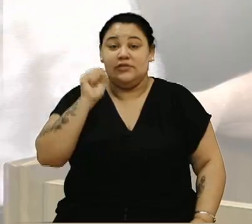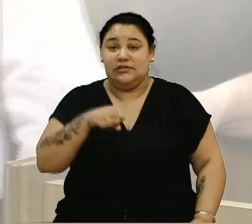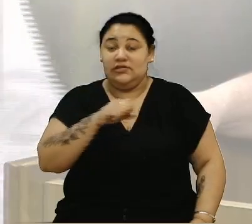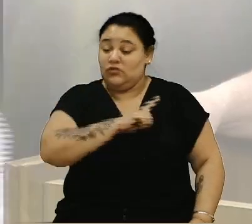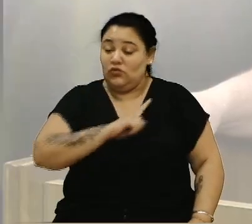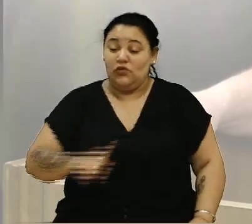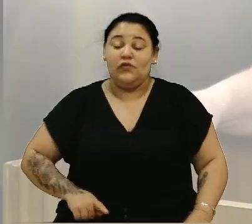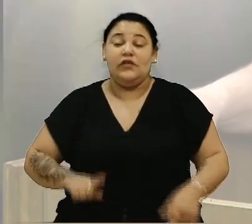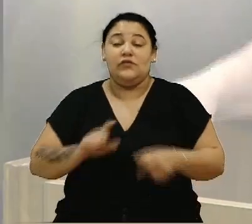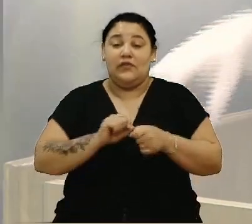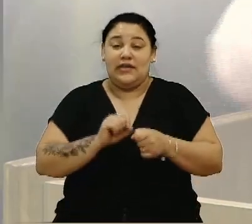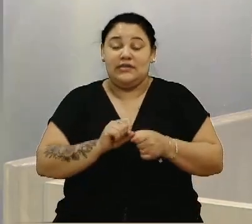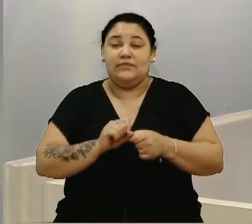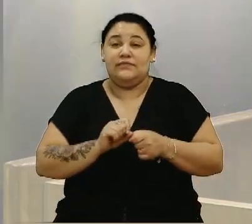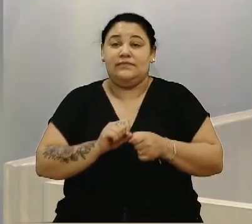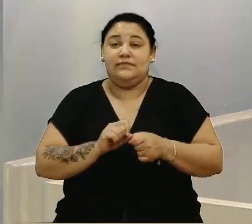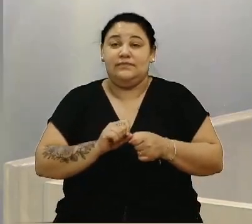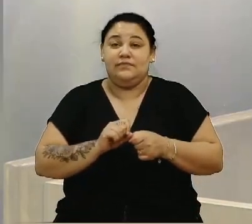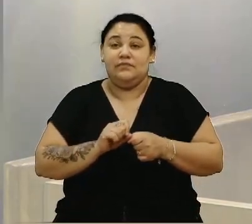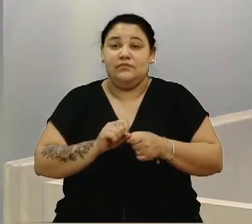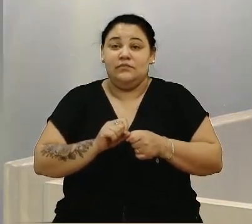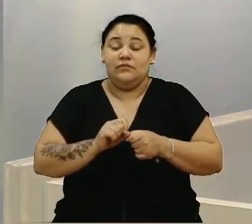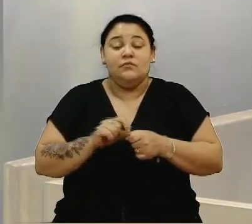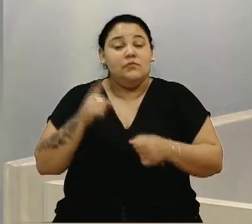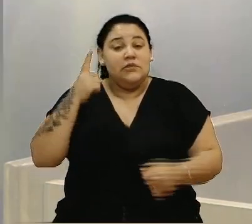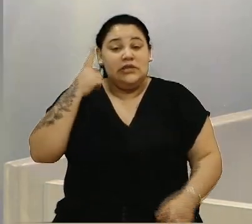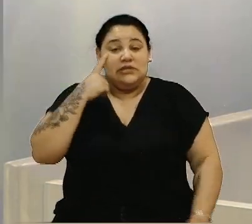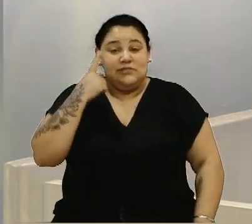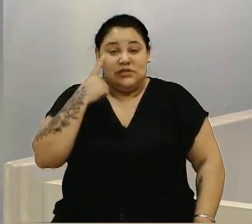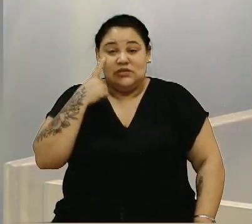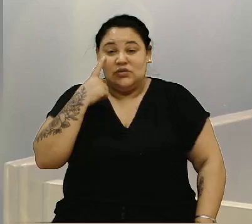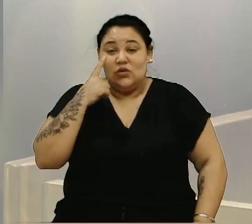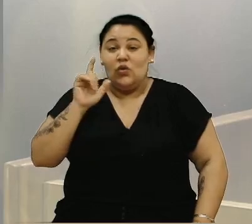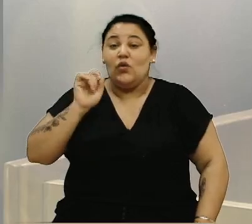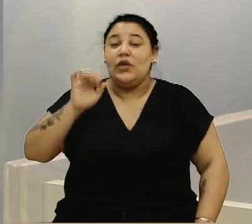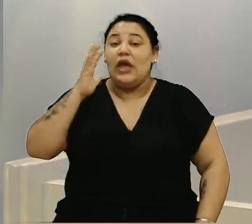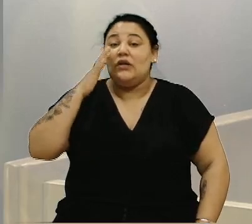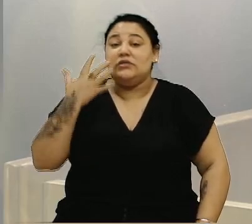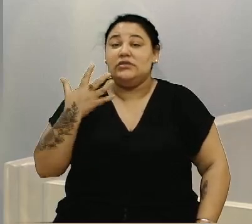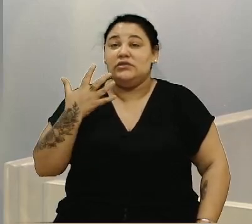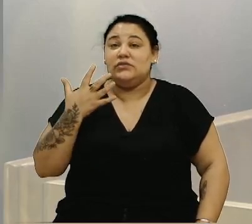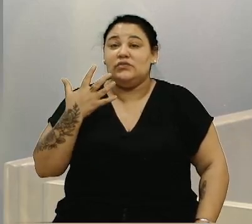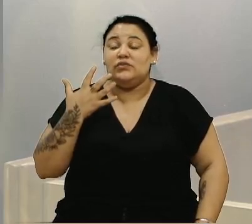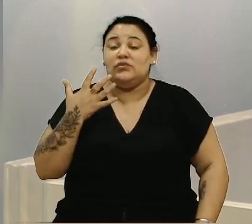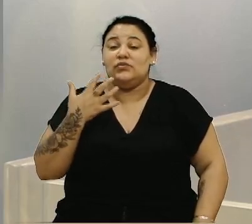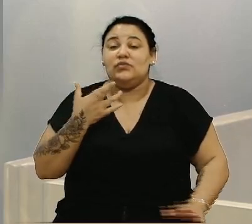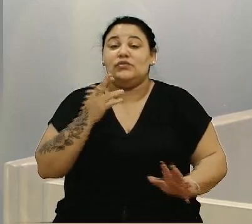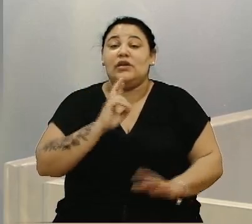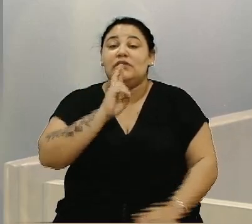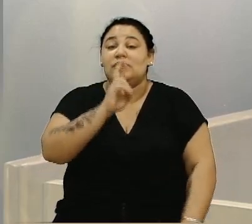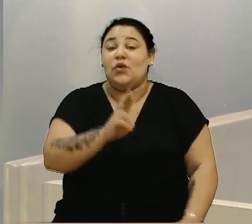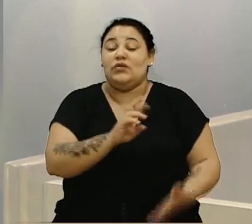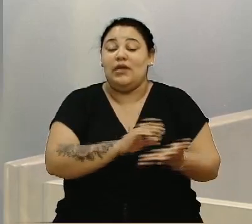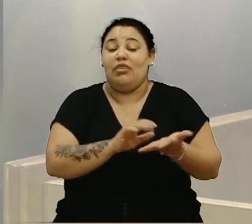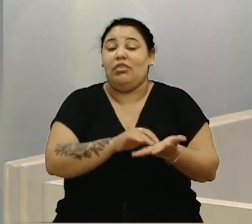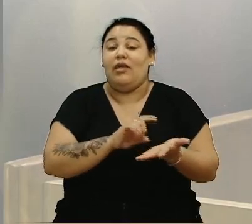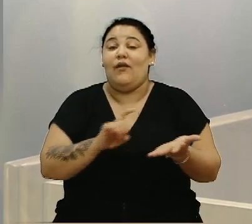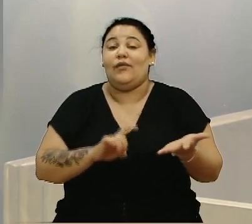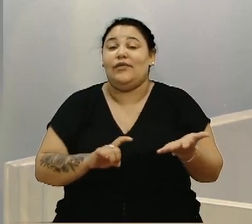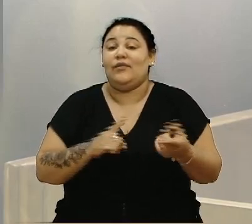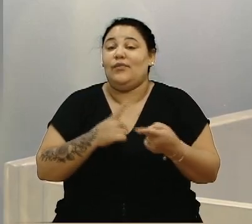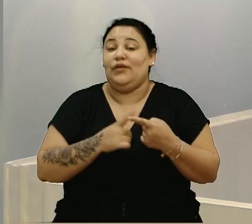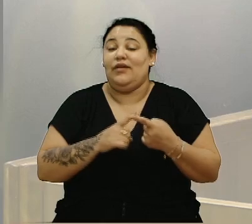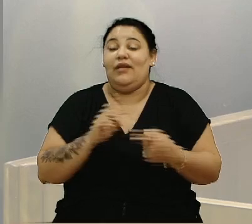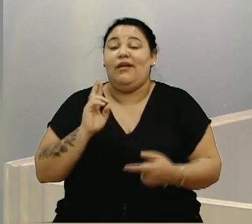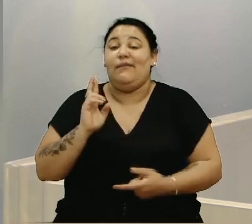faça um pensamento e uma reflexão do que aconteceu com o resultado das urnas. Porque elas dizem